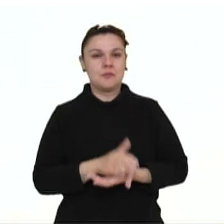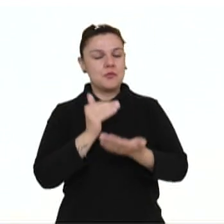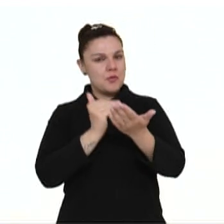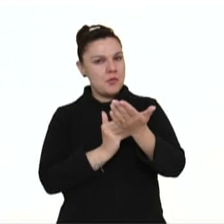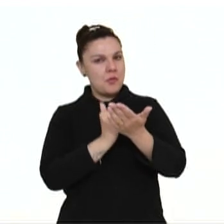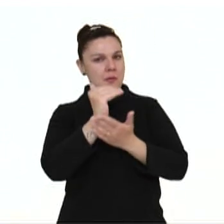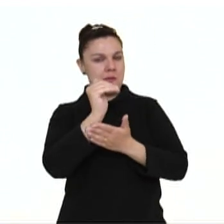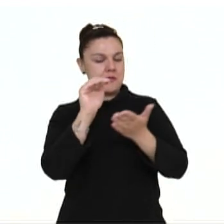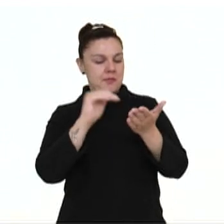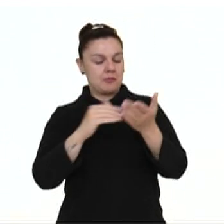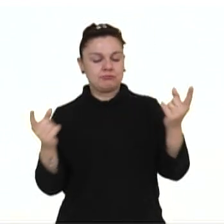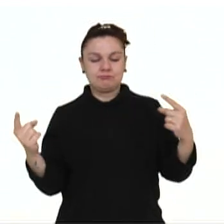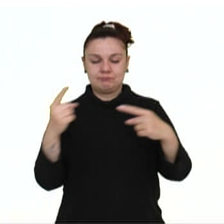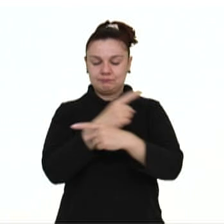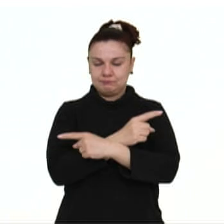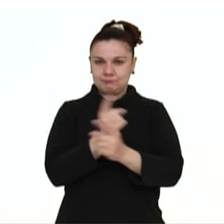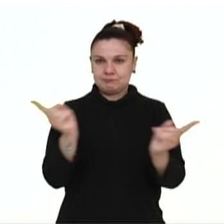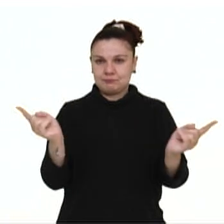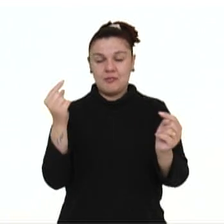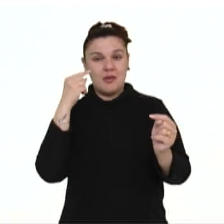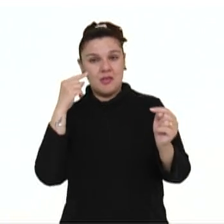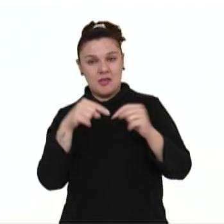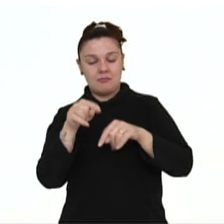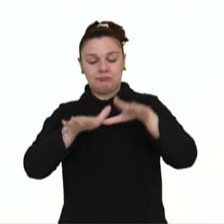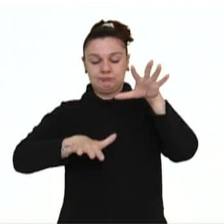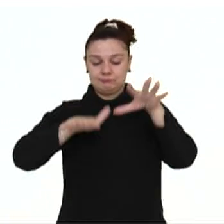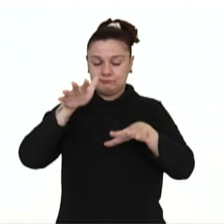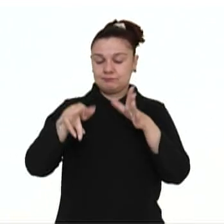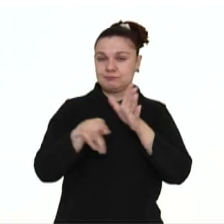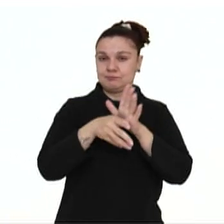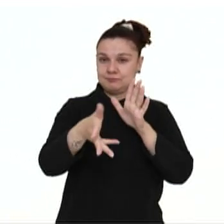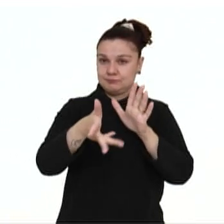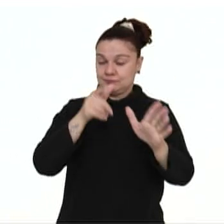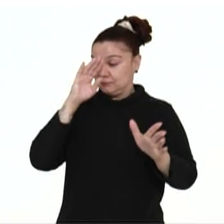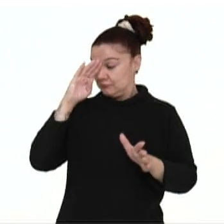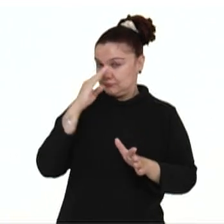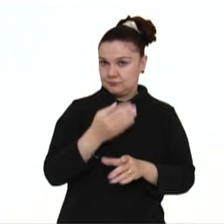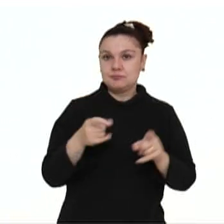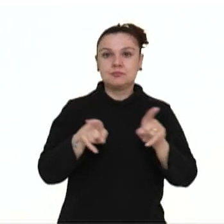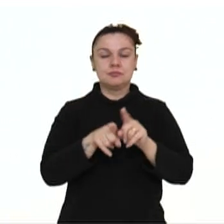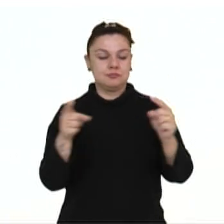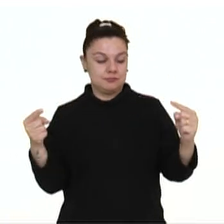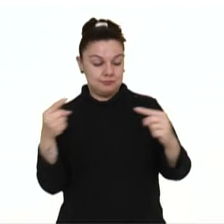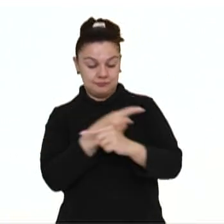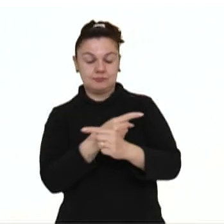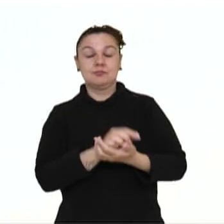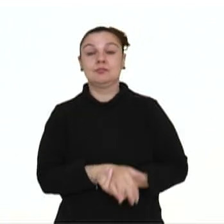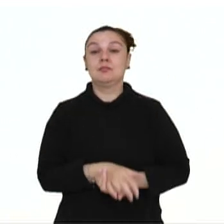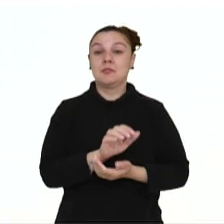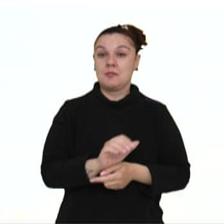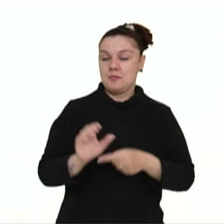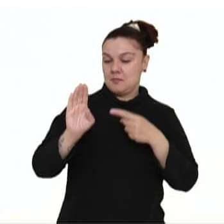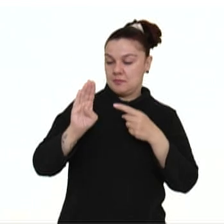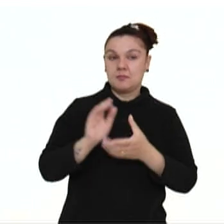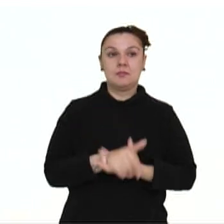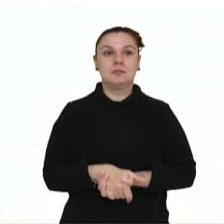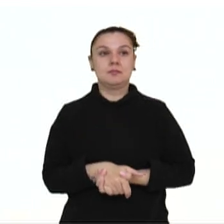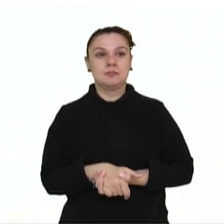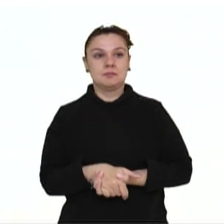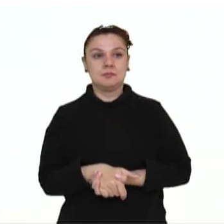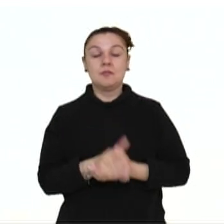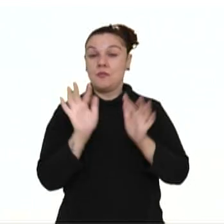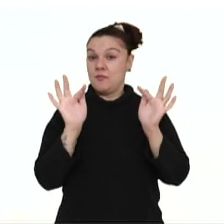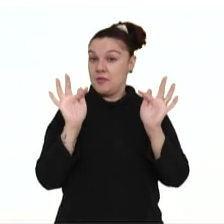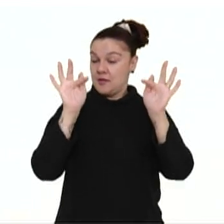início de uma reação reversível, como variam as velocidades da reação direta e da reação inversa? Letra B. Ao final de